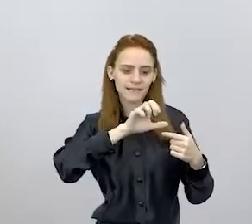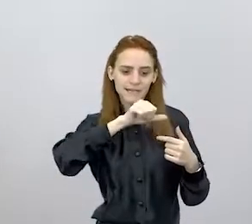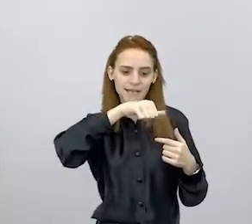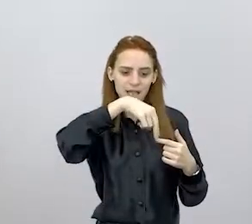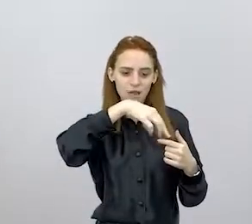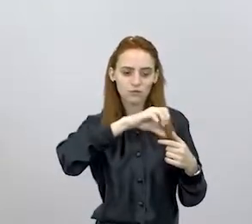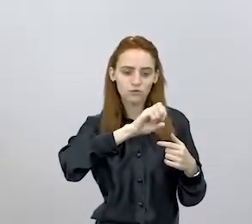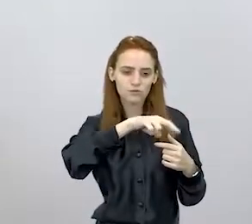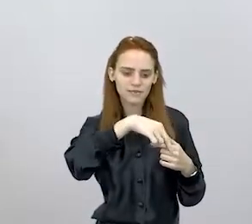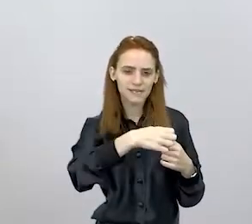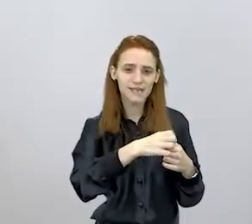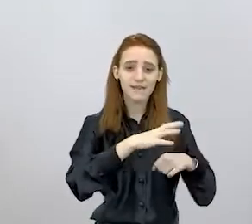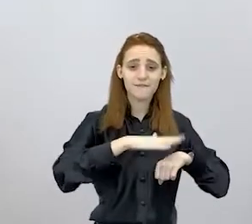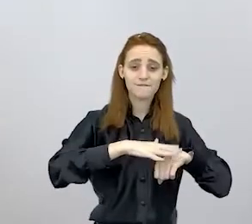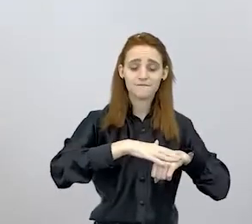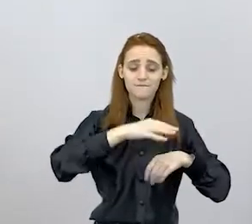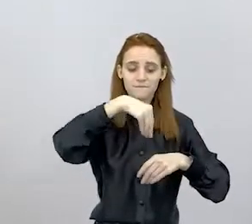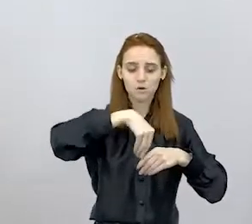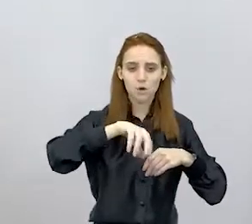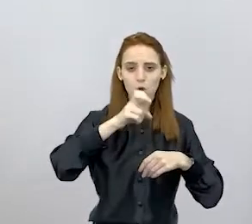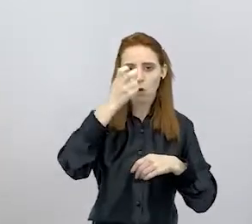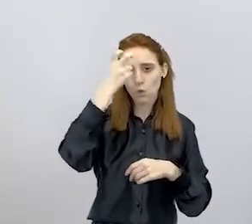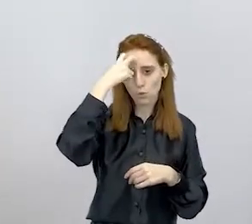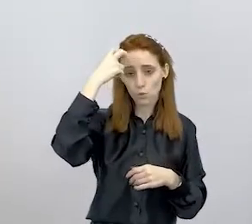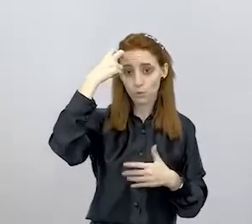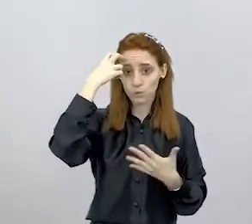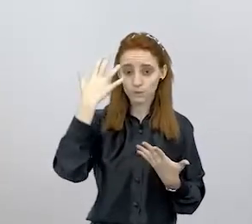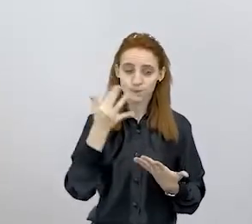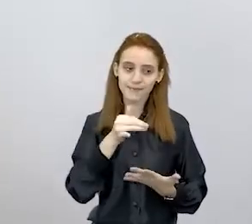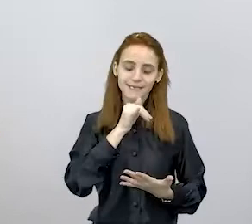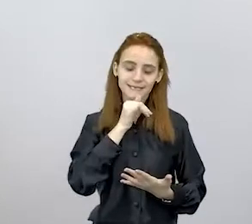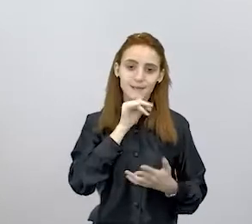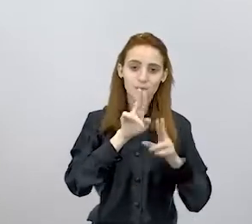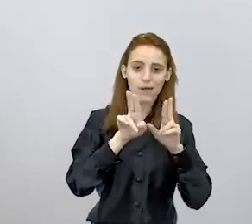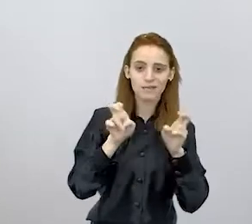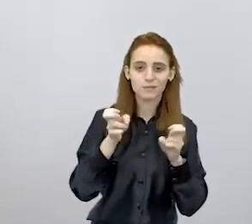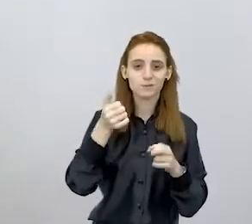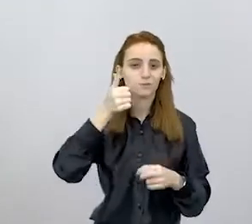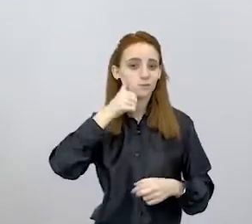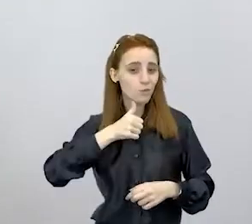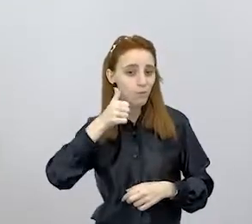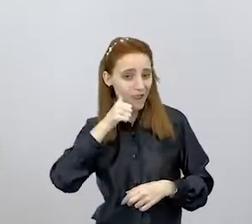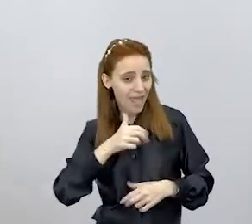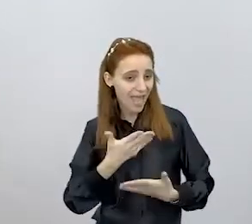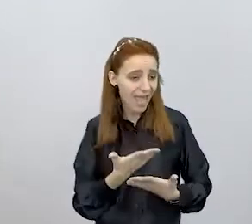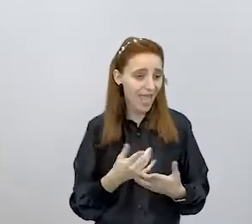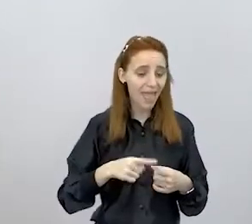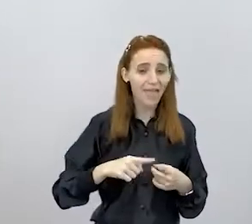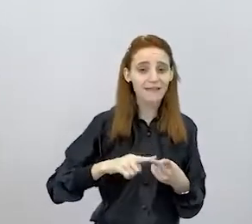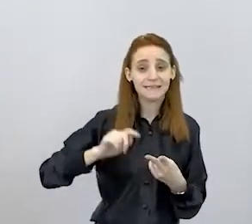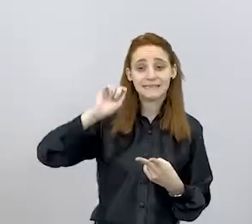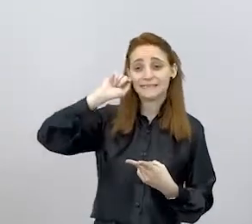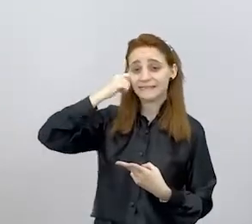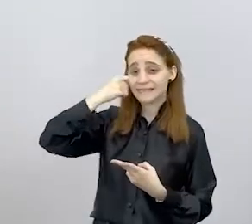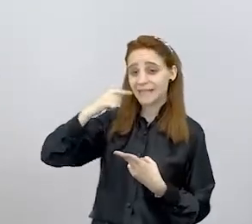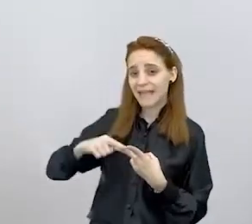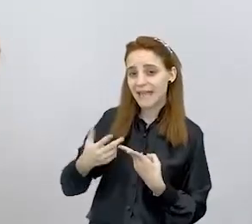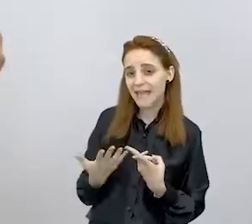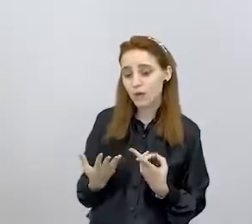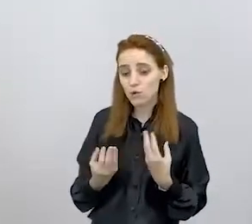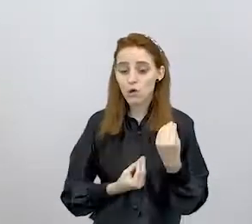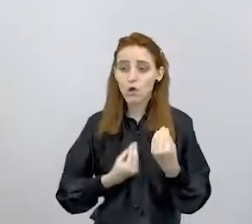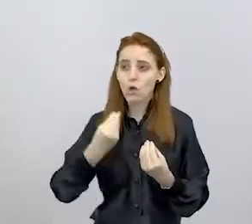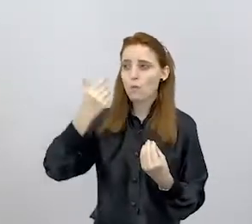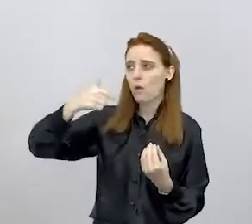aspectos culturais, como a questão da mulher, como a questão dos negros, dos indígenas, ou seja, como é que as demais